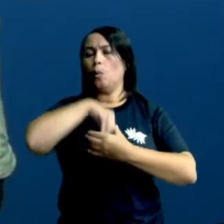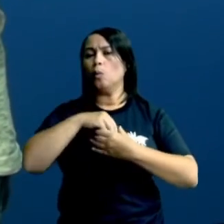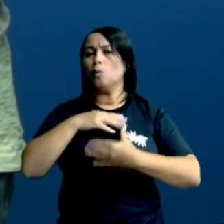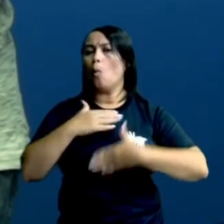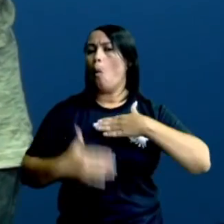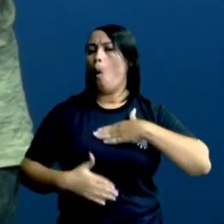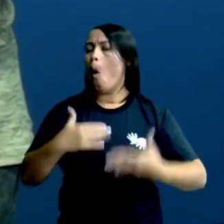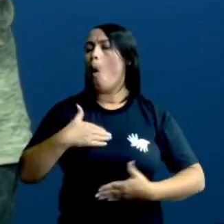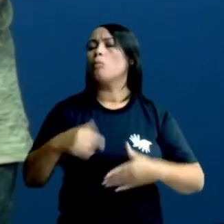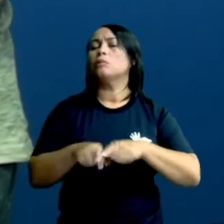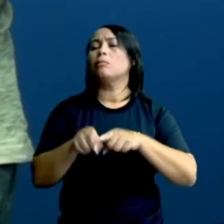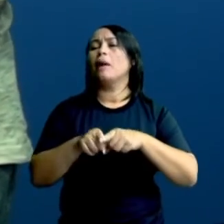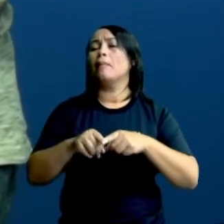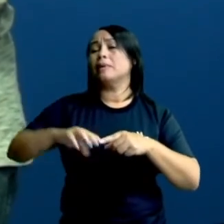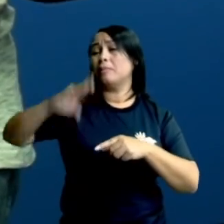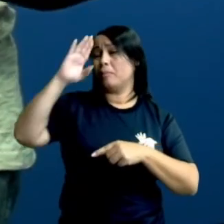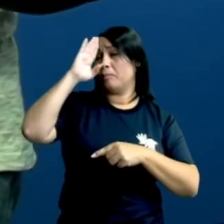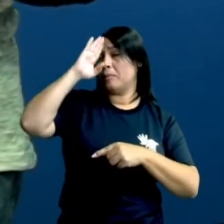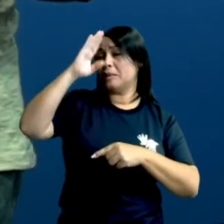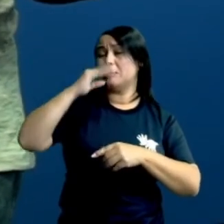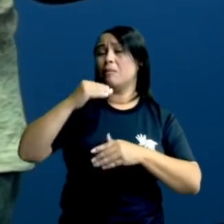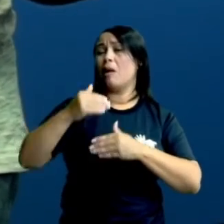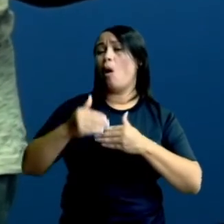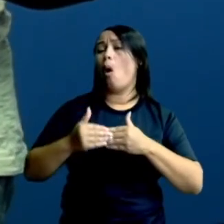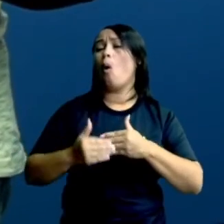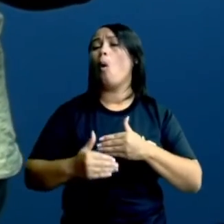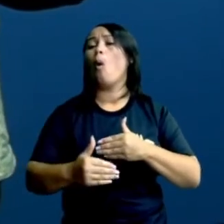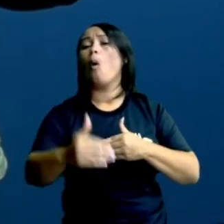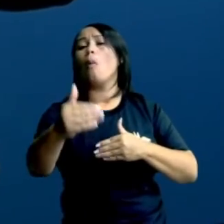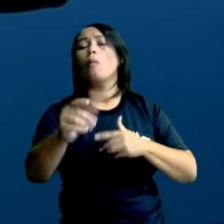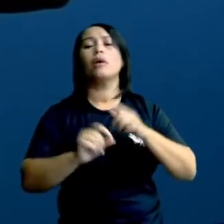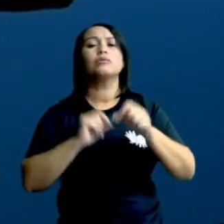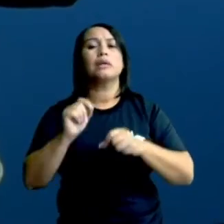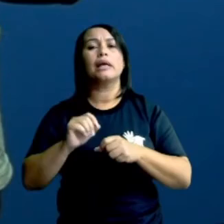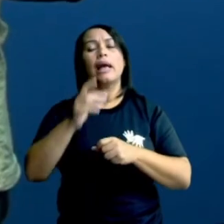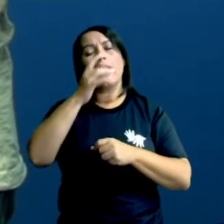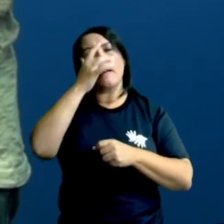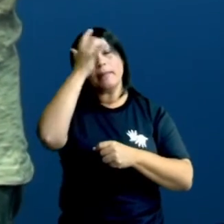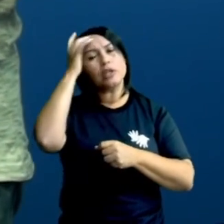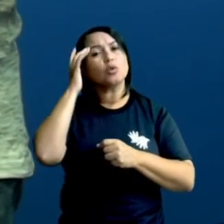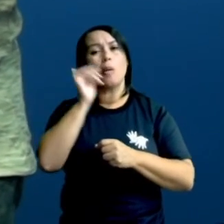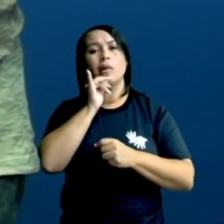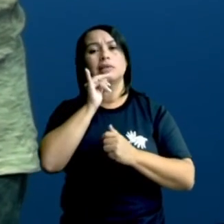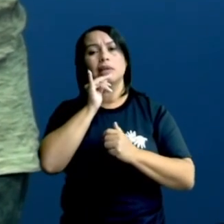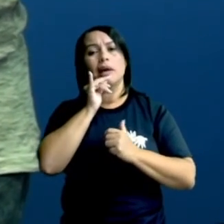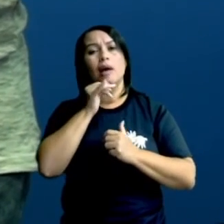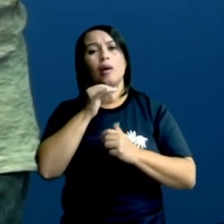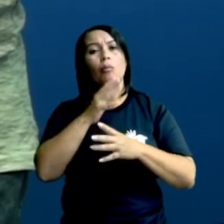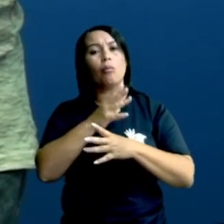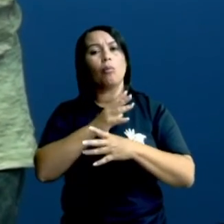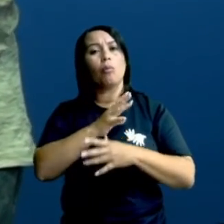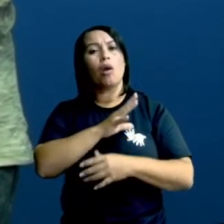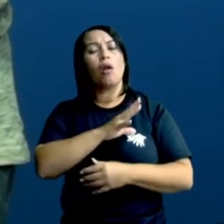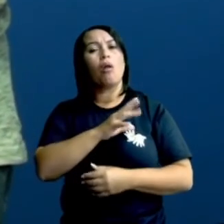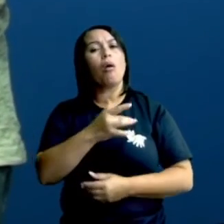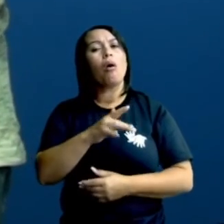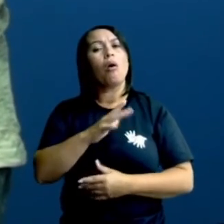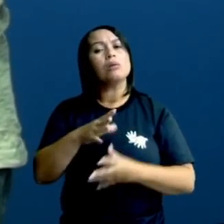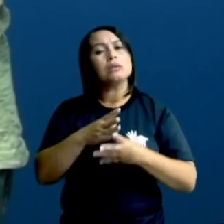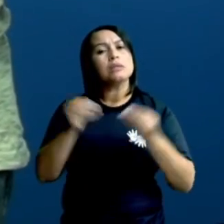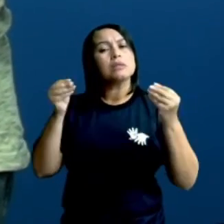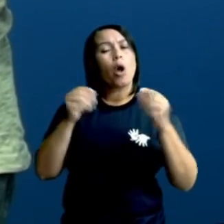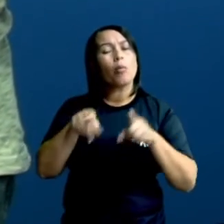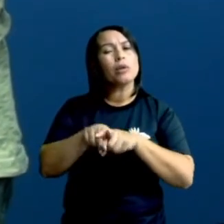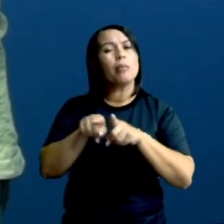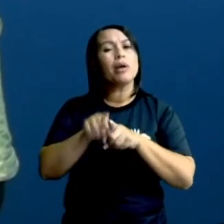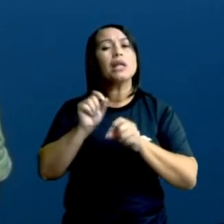principal delas, e a longo prazo, chamada de sua fase crônica, em que você se recupera da fase aguda, dos sintomas de mal-estar, mas